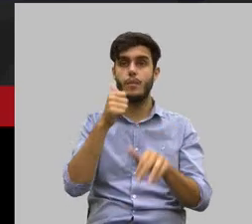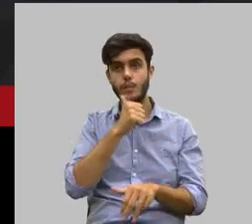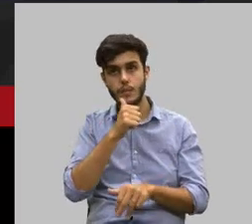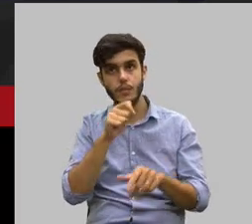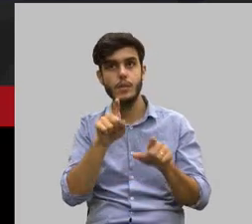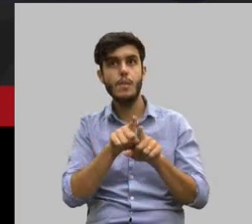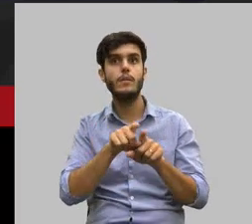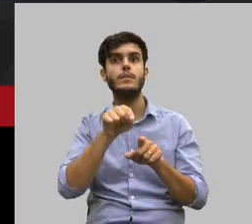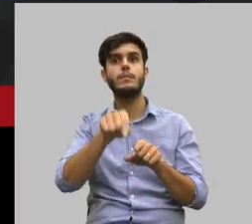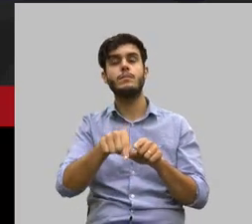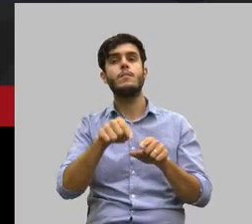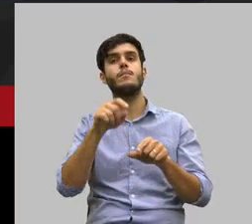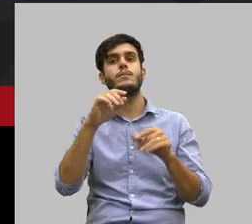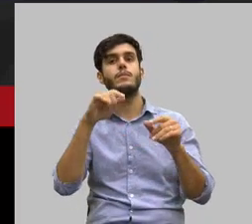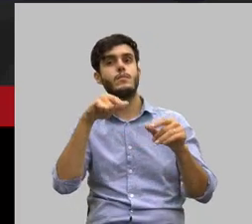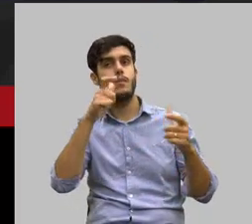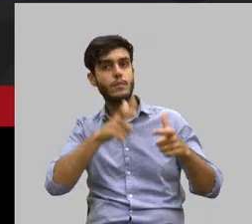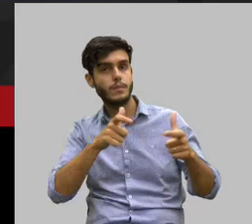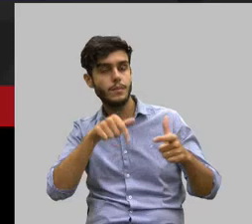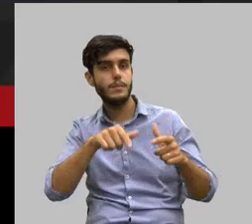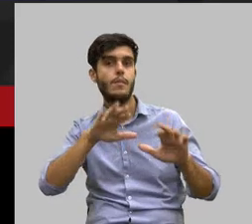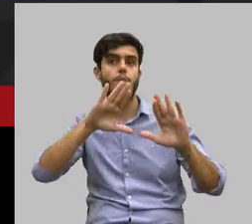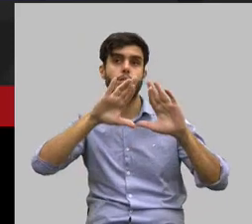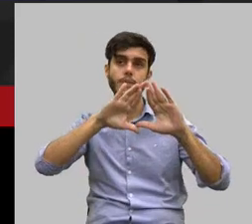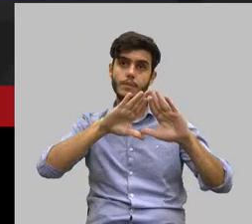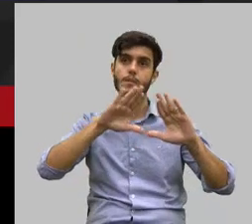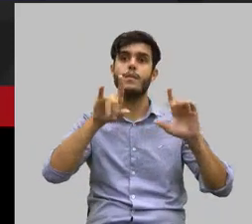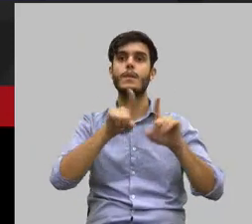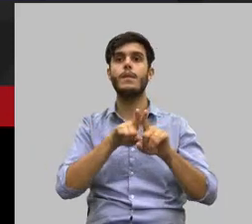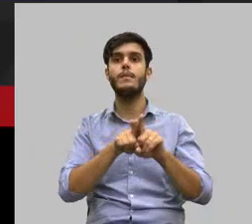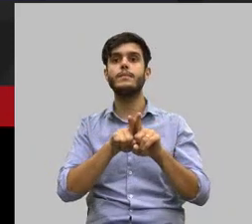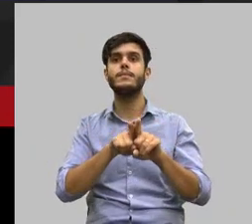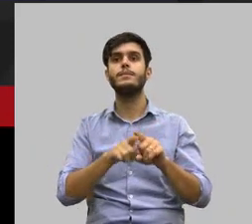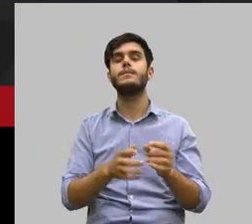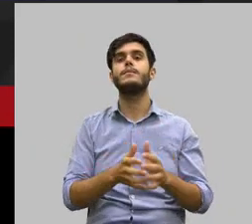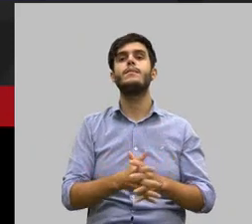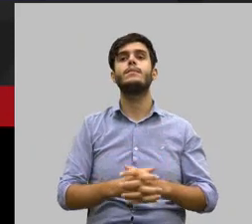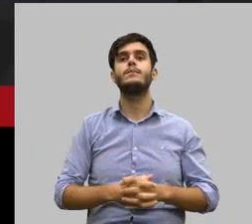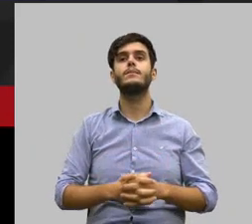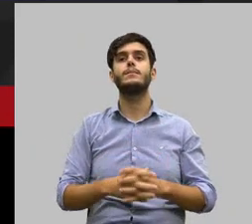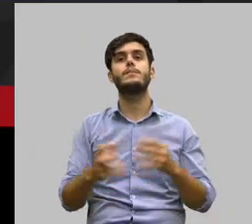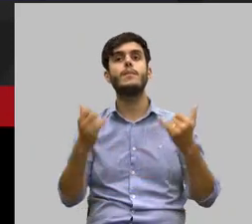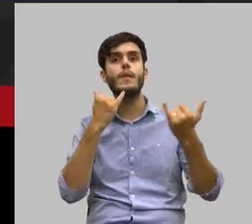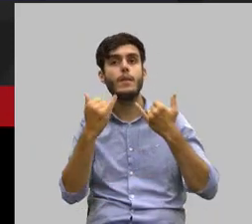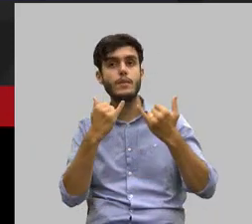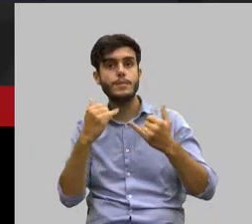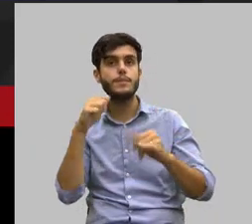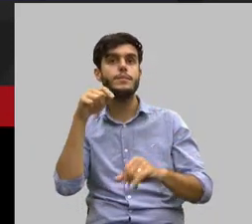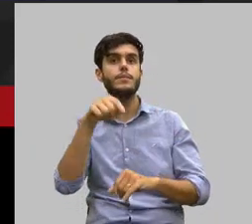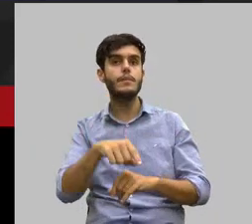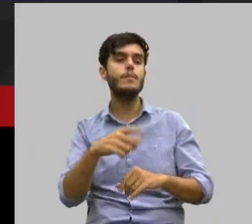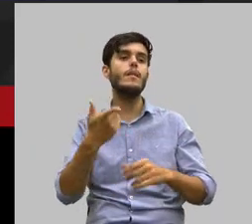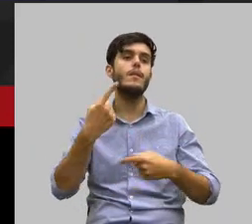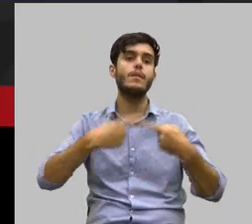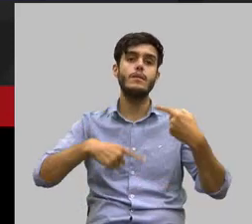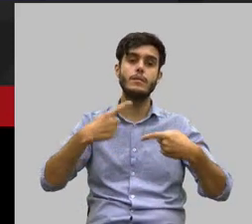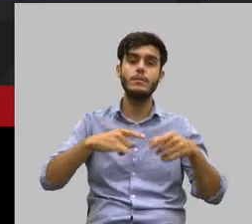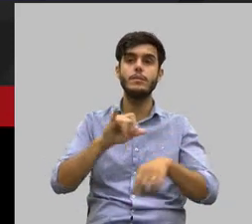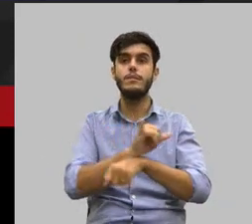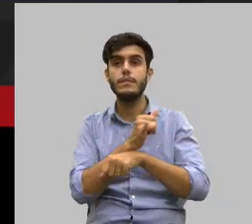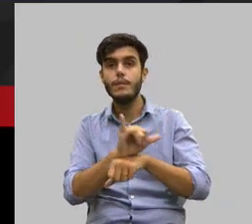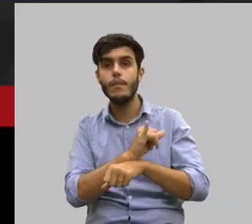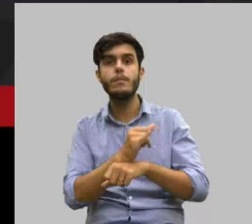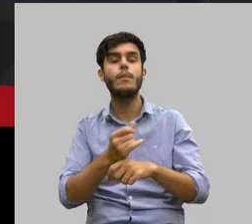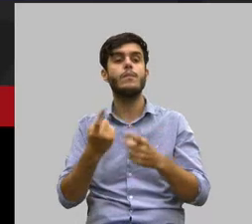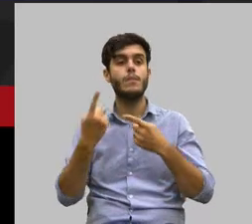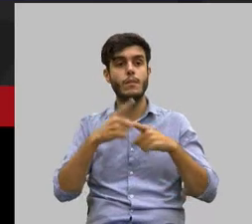deputada acredito que a senhora tenha recepci recebido já essa informação né para que nós possamos debater todas as estratégias de